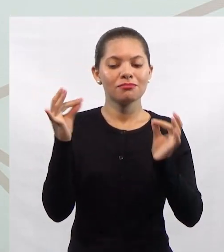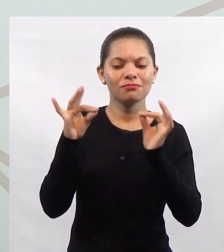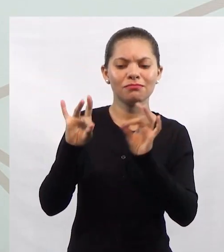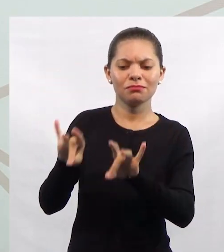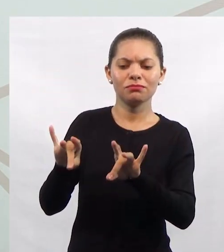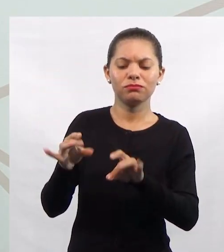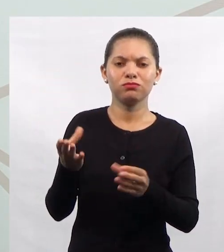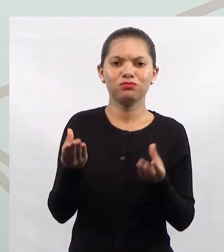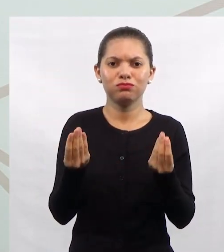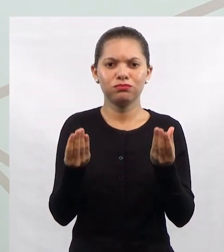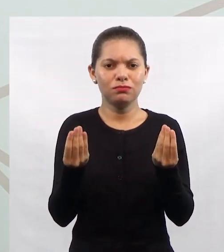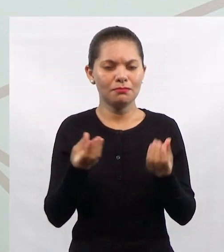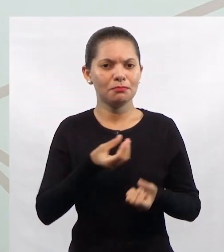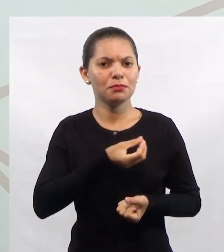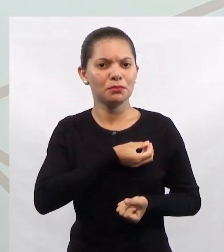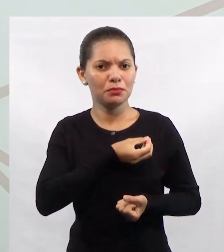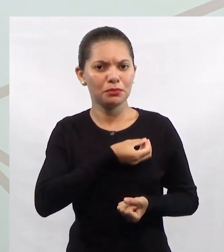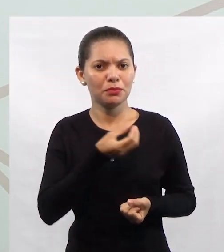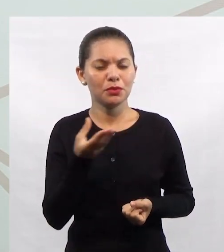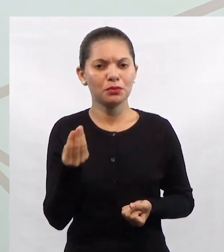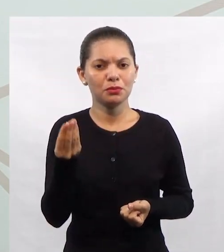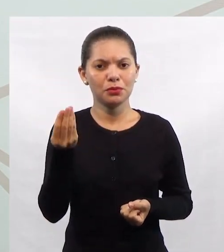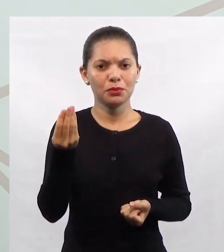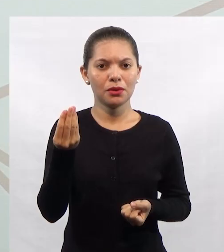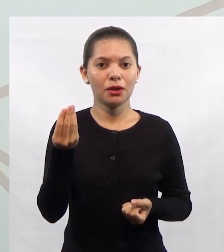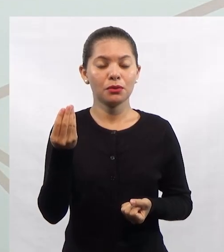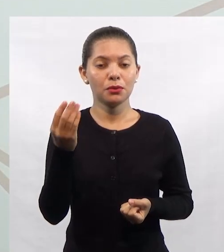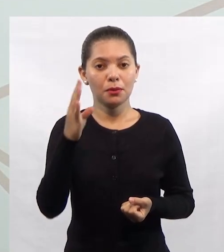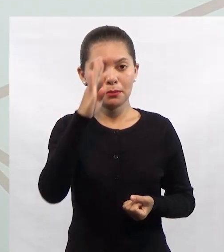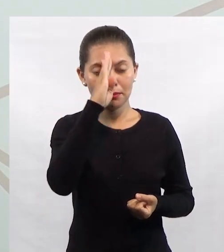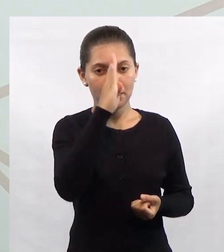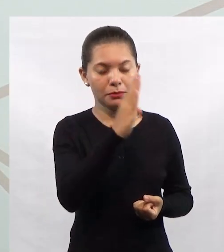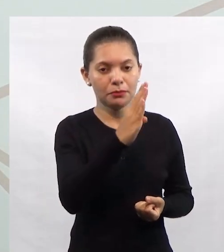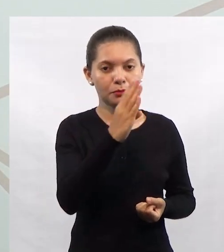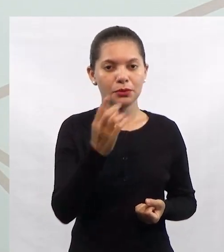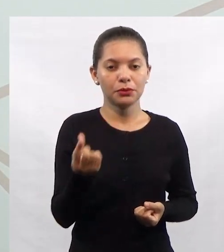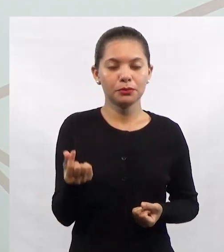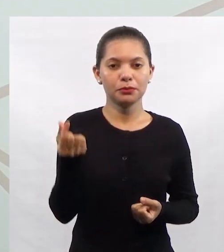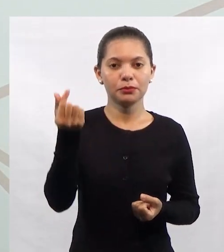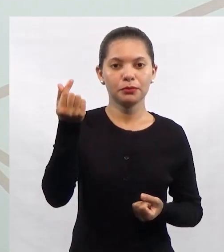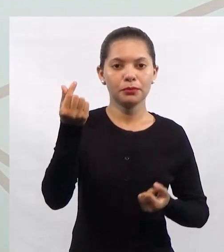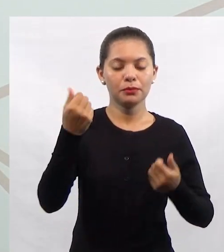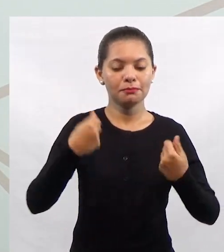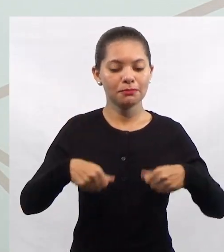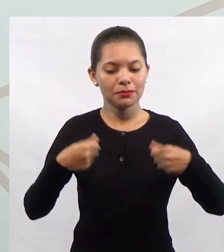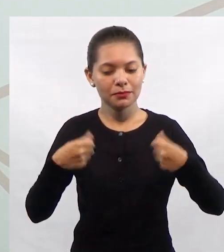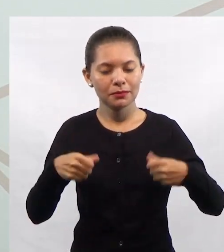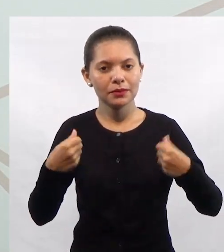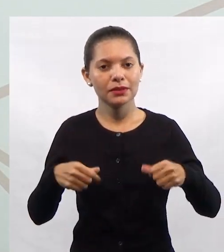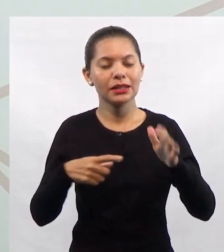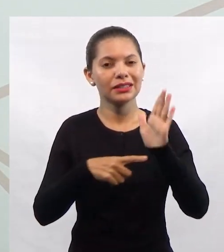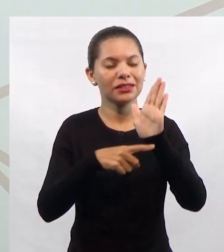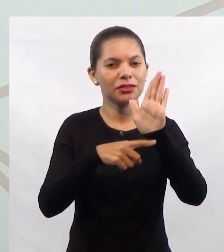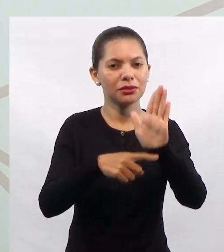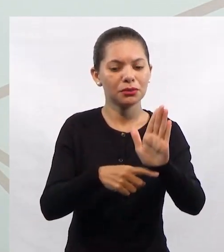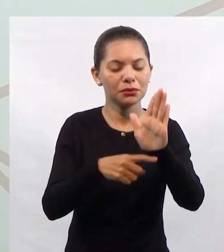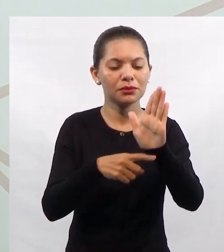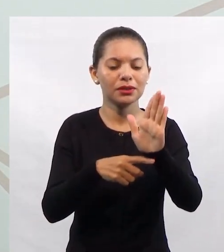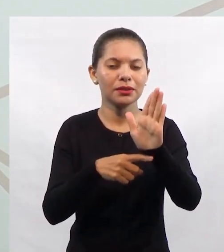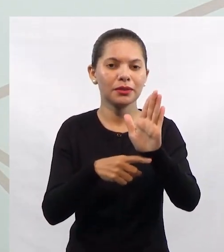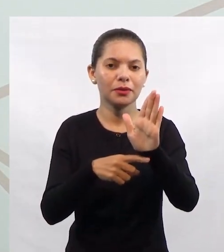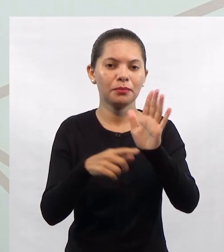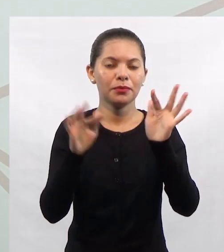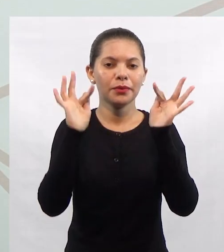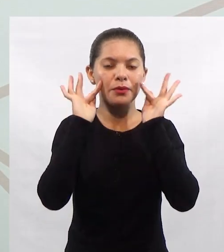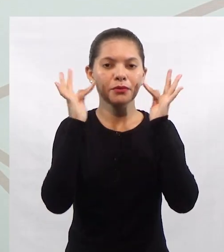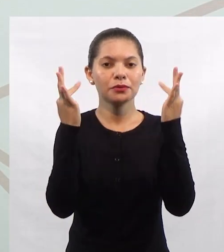evasão das pessoas, principalmente por razões financeiras, por necessidade de ter que suprir e manter